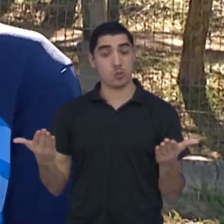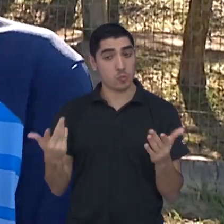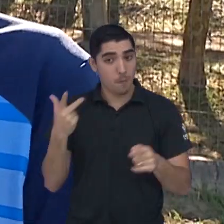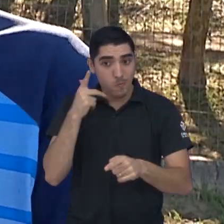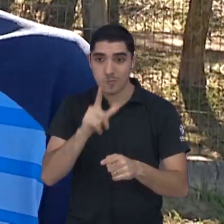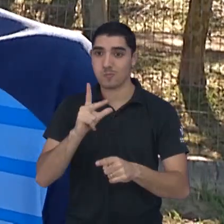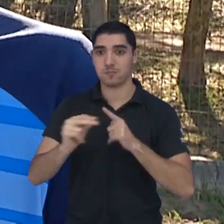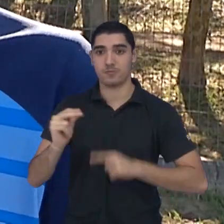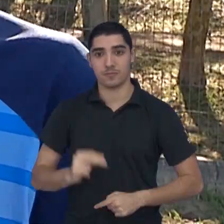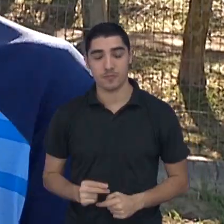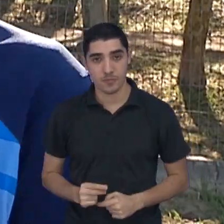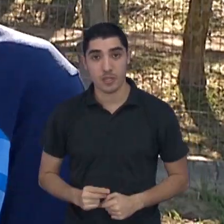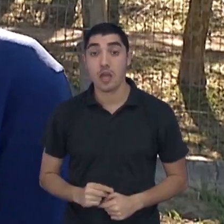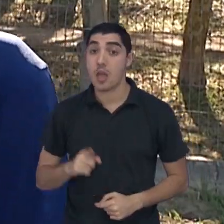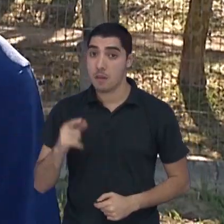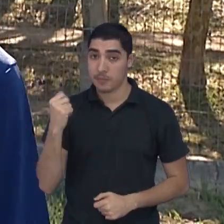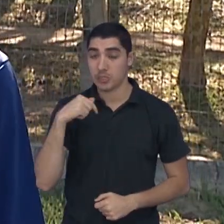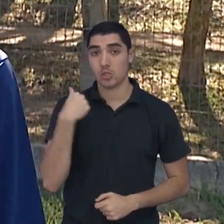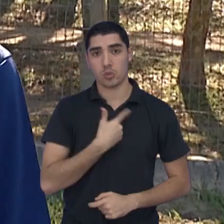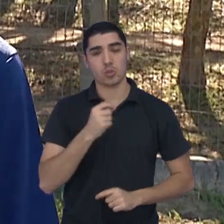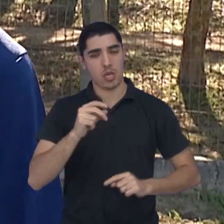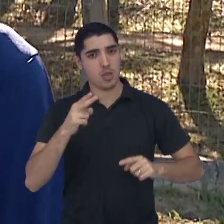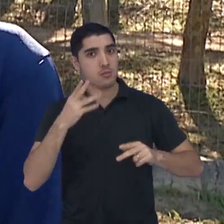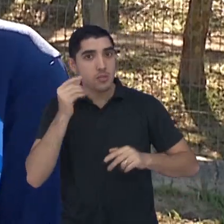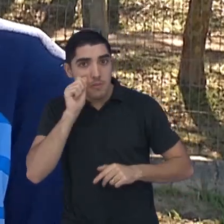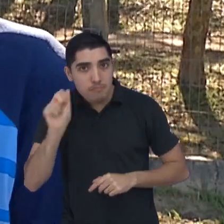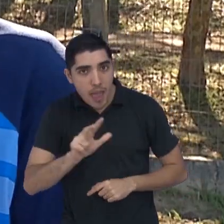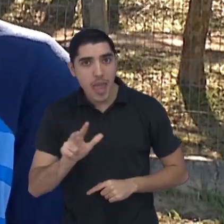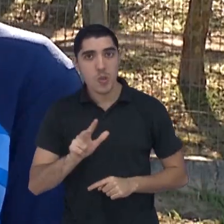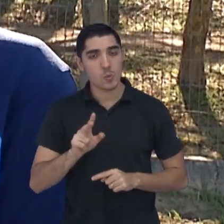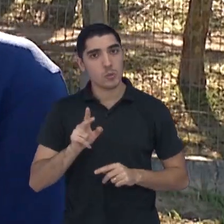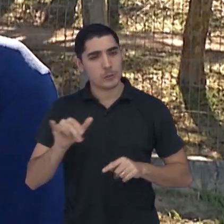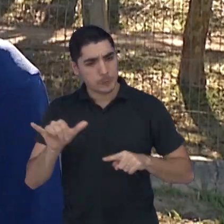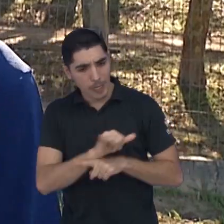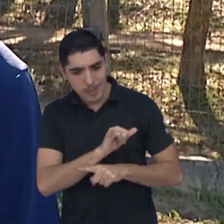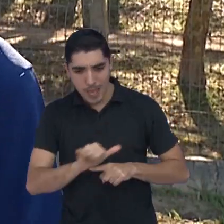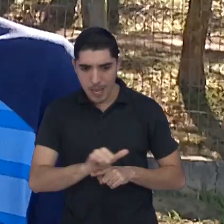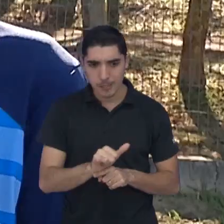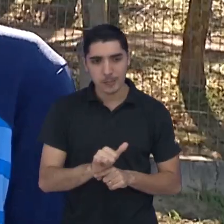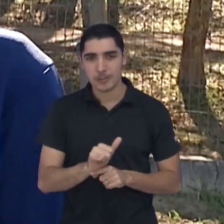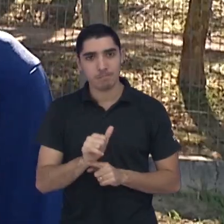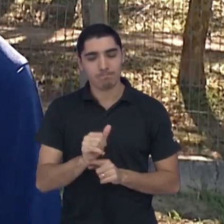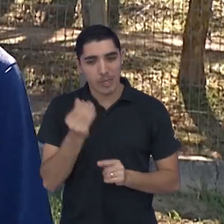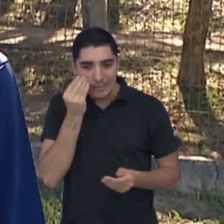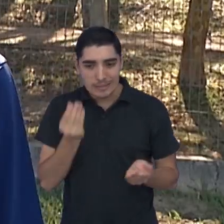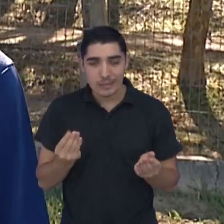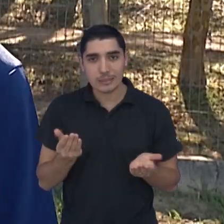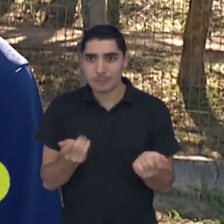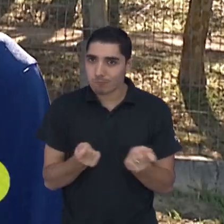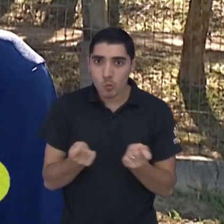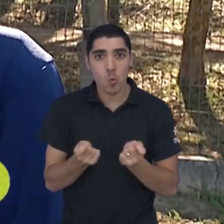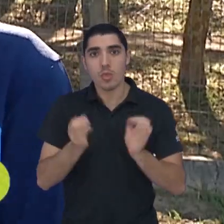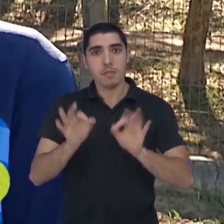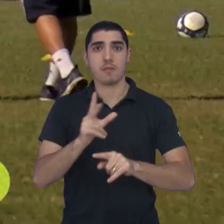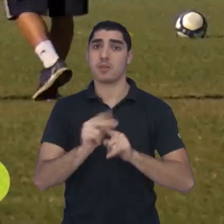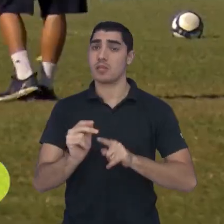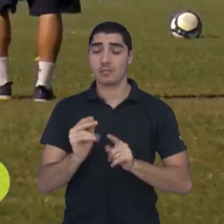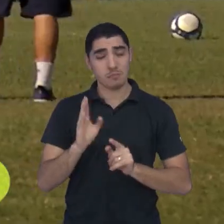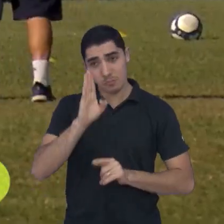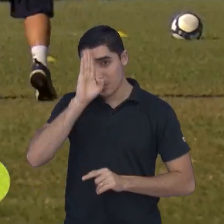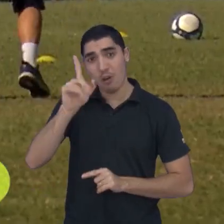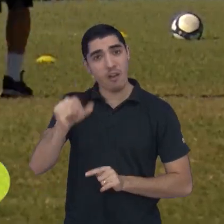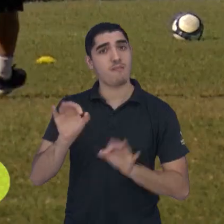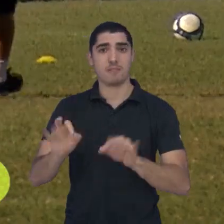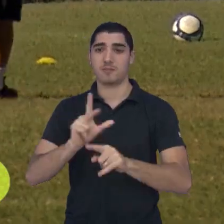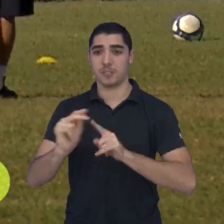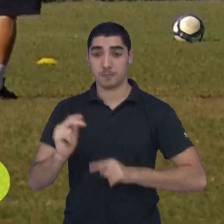contundente, tomar as rédeas do jogo, criar, construir mais, é uma tendência que isso ocorra na partida. A gente só tem um caminho, a gente precisa vencer o jogo. Mas